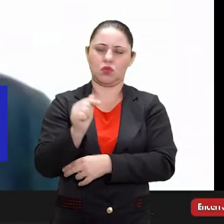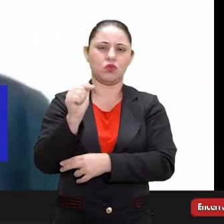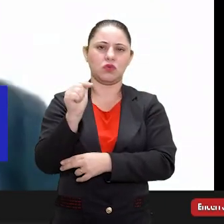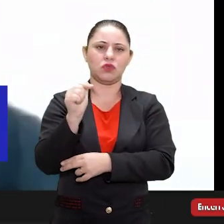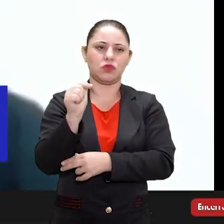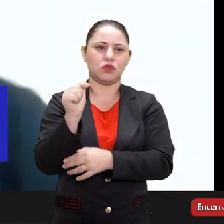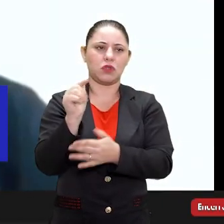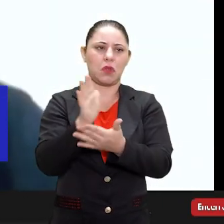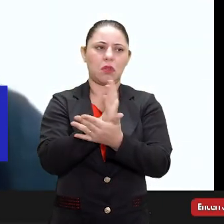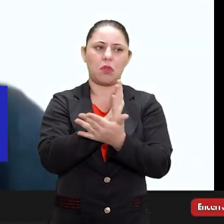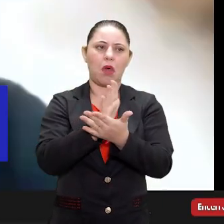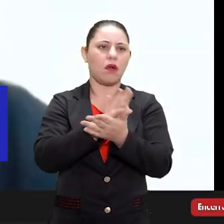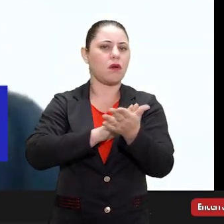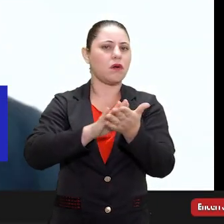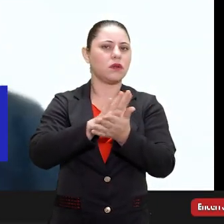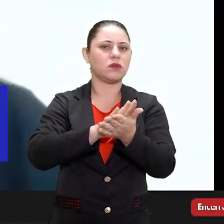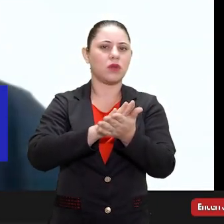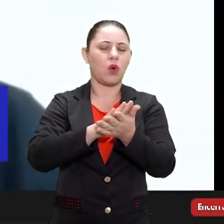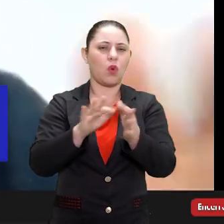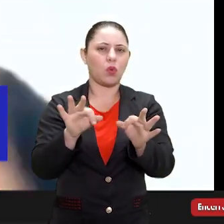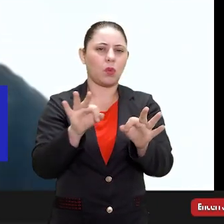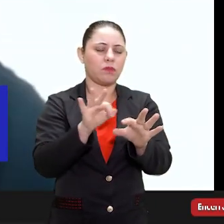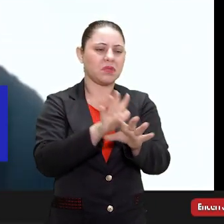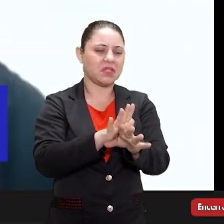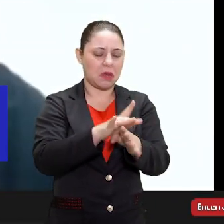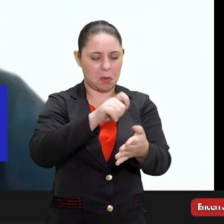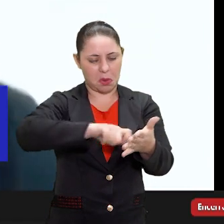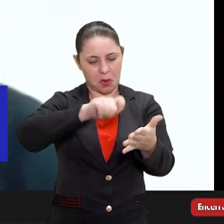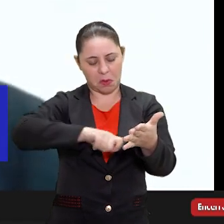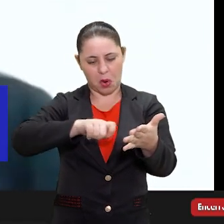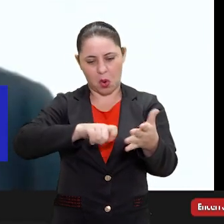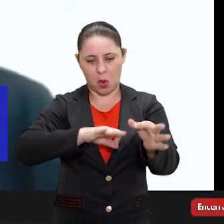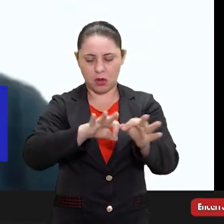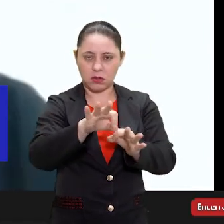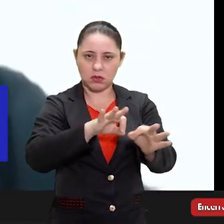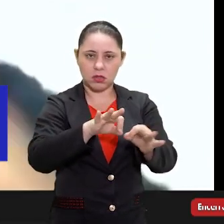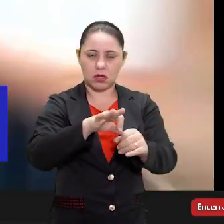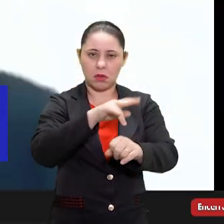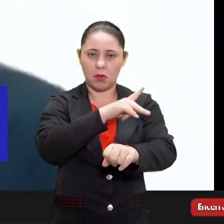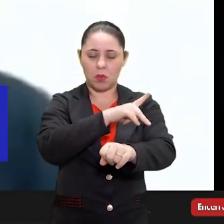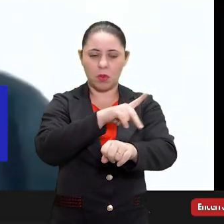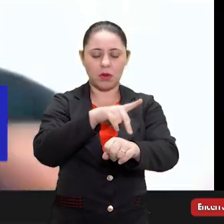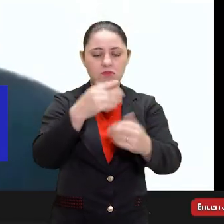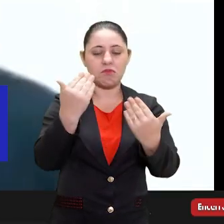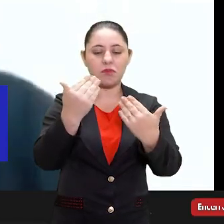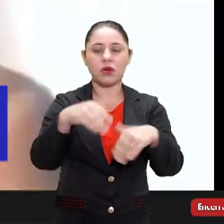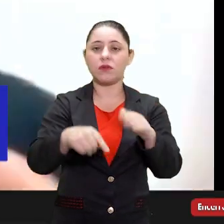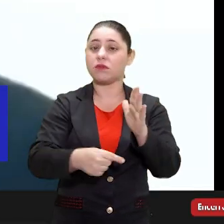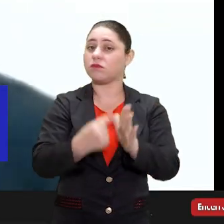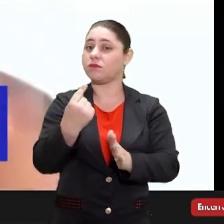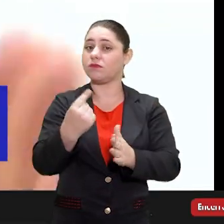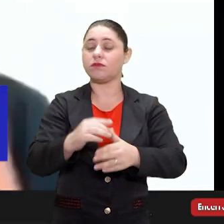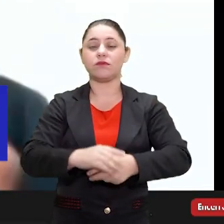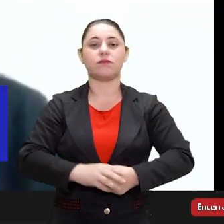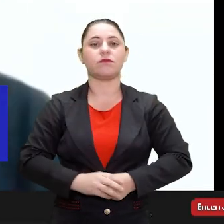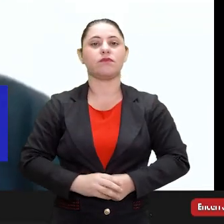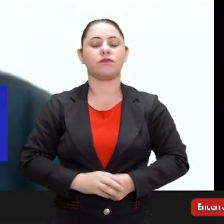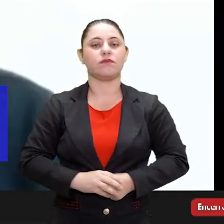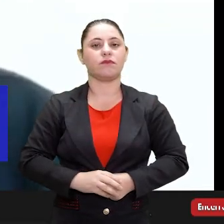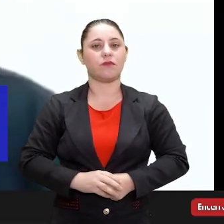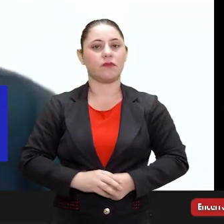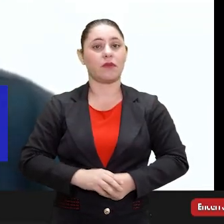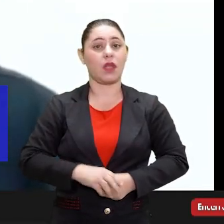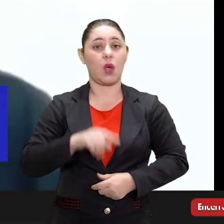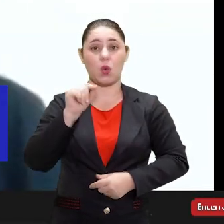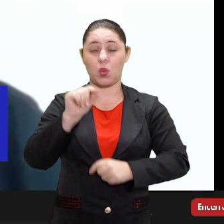anos. E, sob o ponto de vista da equipe técnica, não havia qualquer reparo